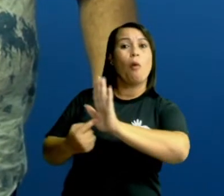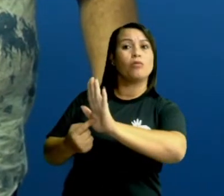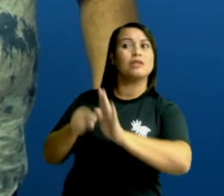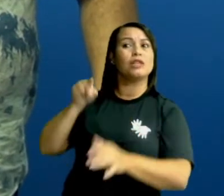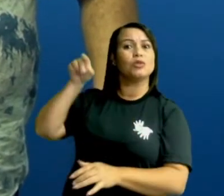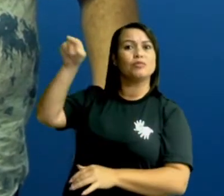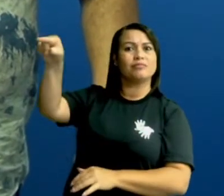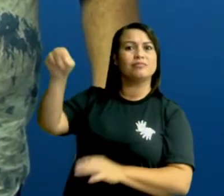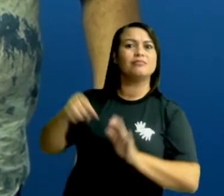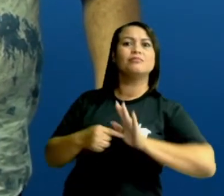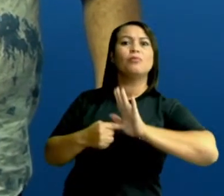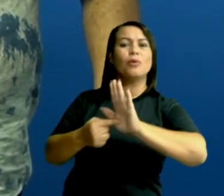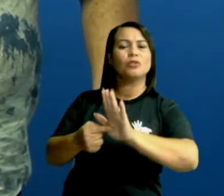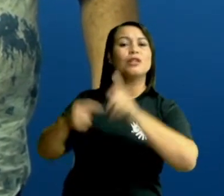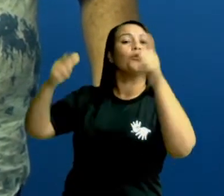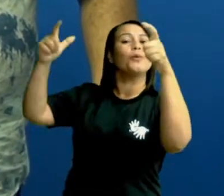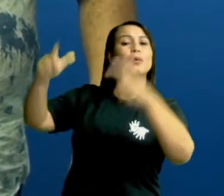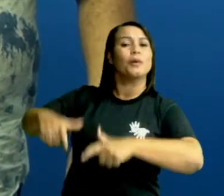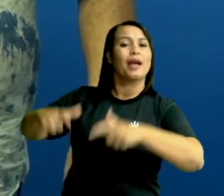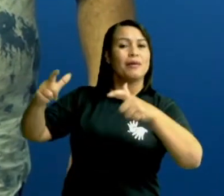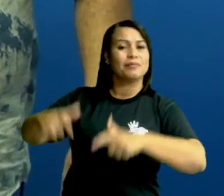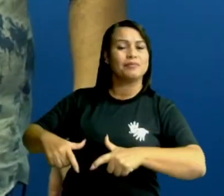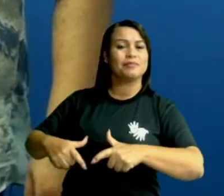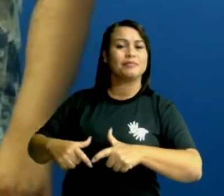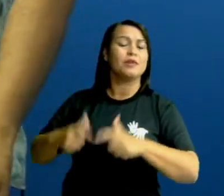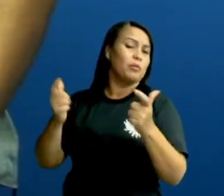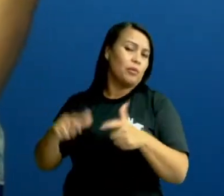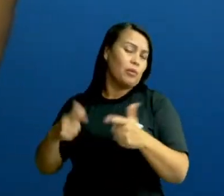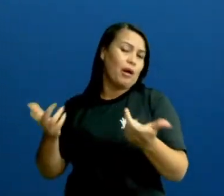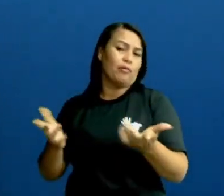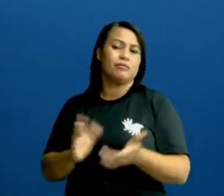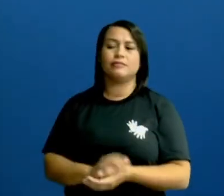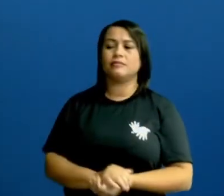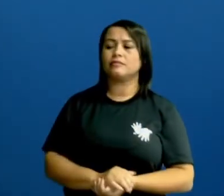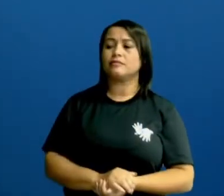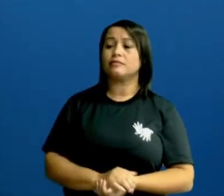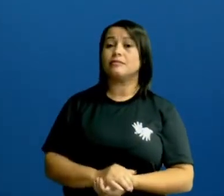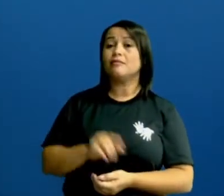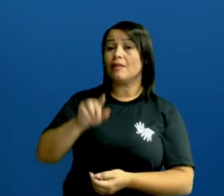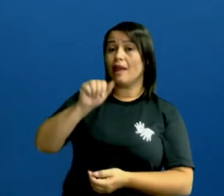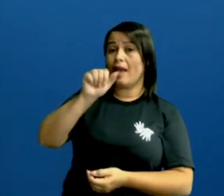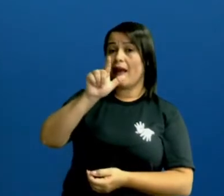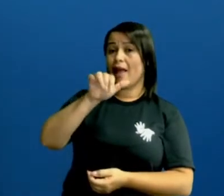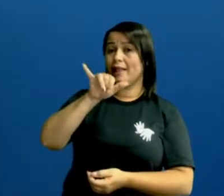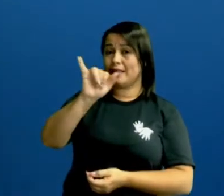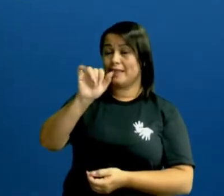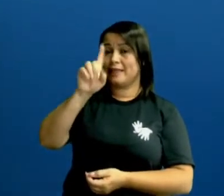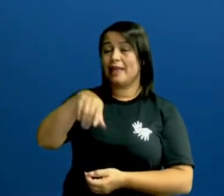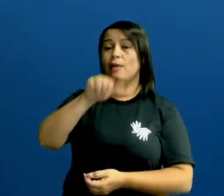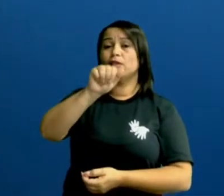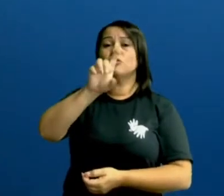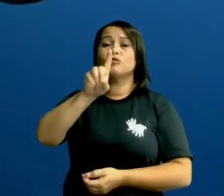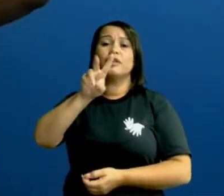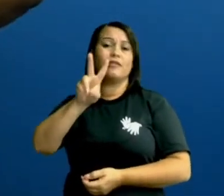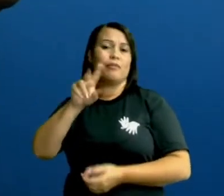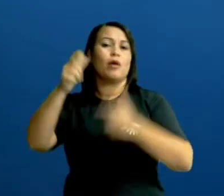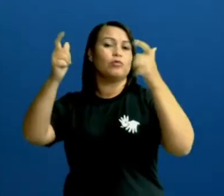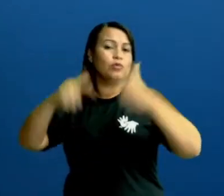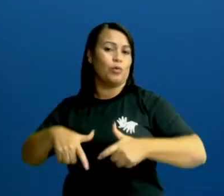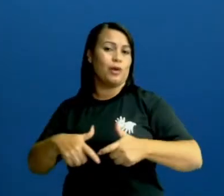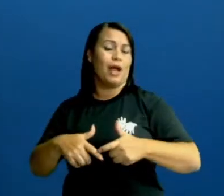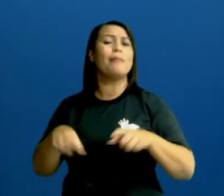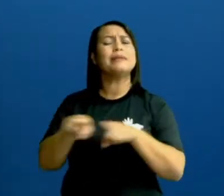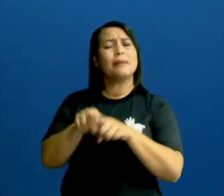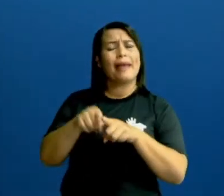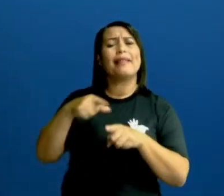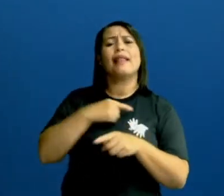está mostrando um determinado lugar, um determinado local. Ali é um adjunto adverbial de lugar.